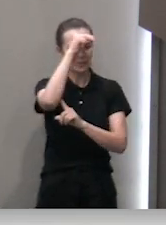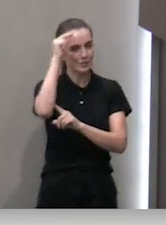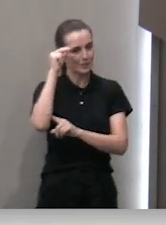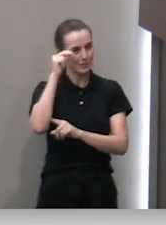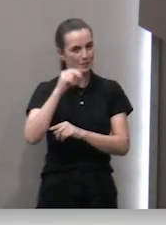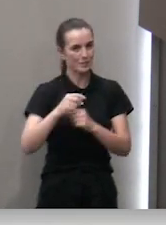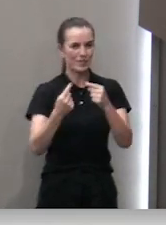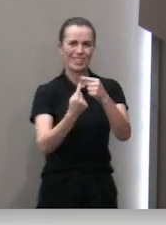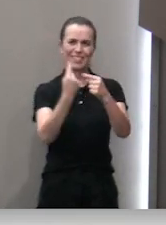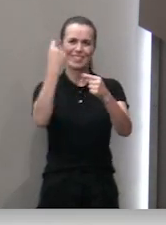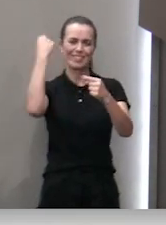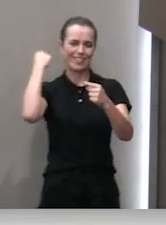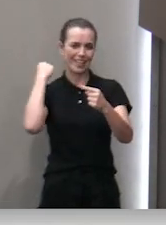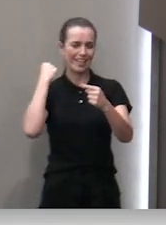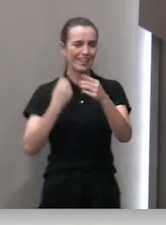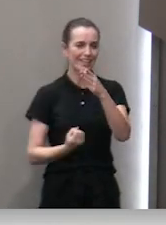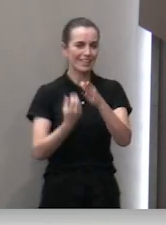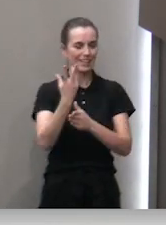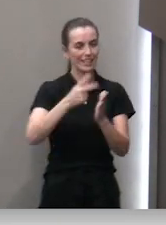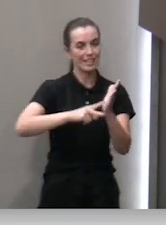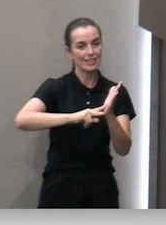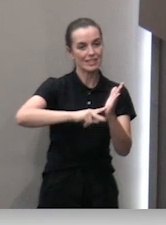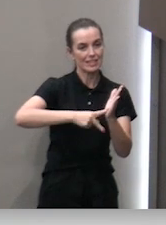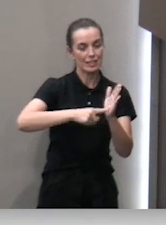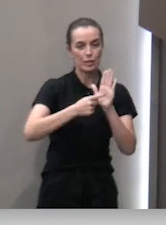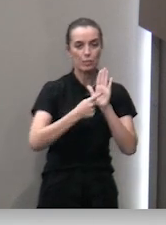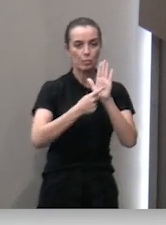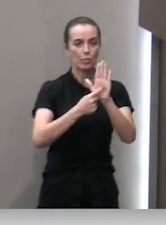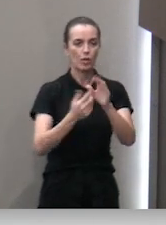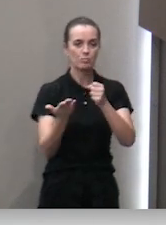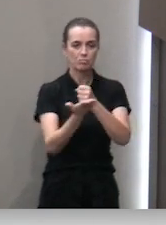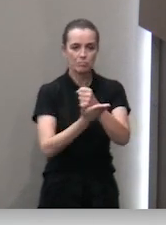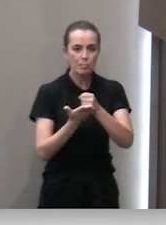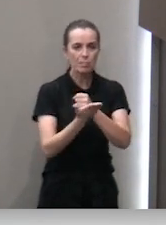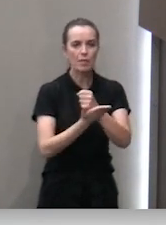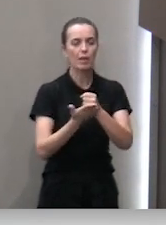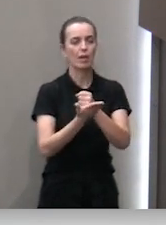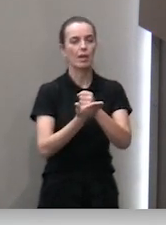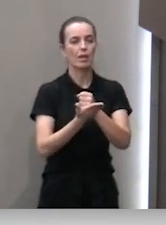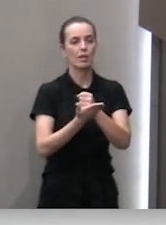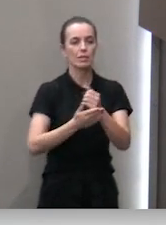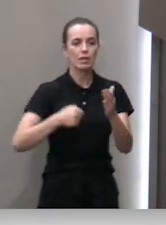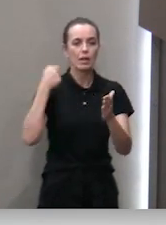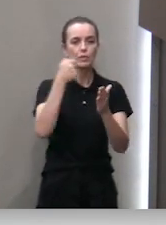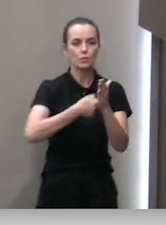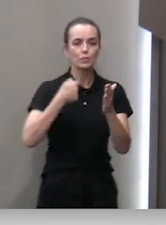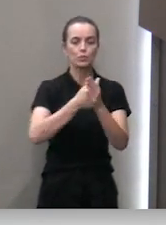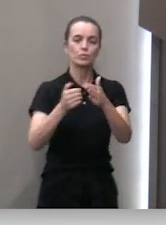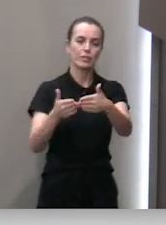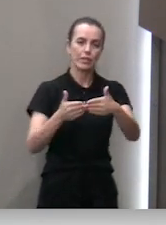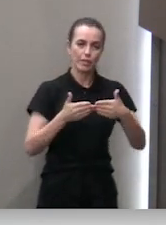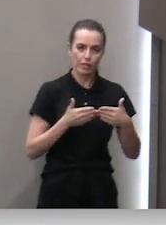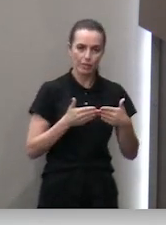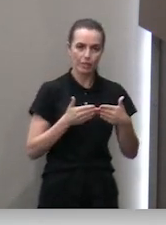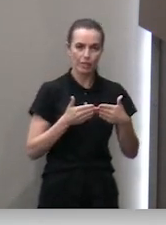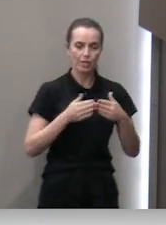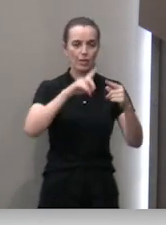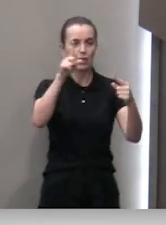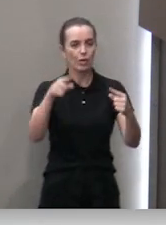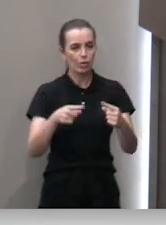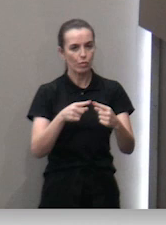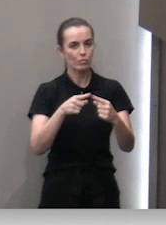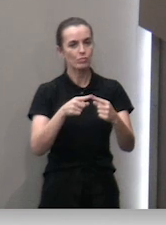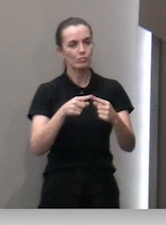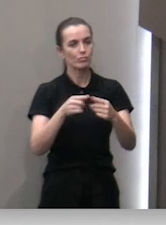sua criação, o Simpasso tem demonstrado a sua natureza, isto é, a luta na defesa dos interesses dos servidores